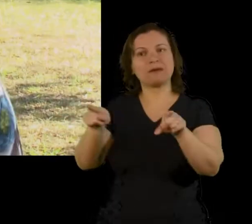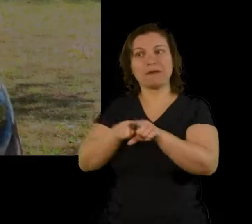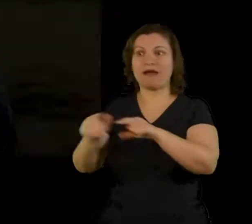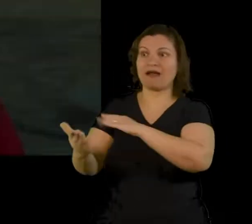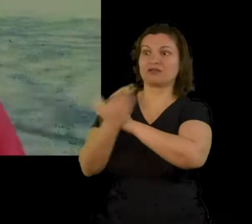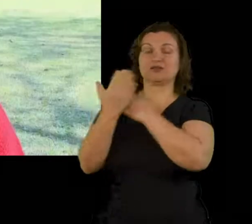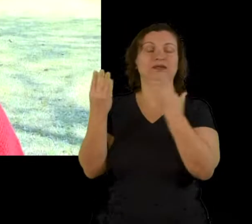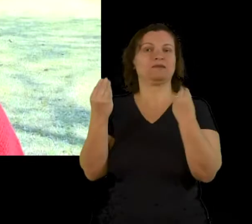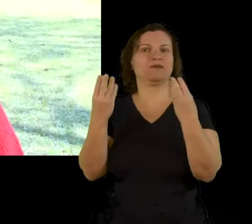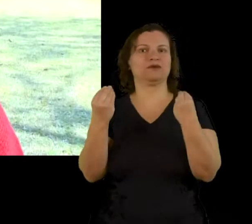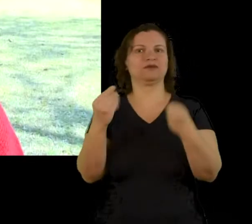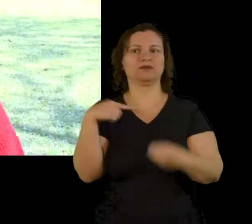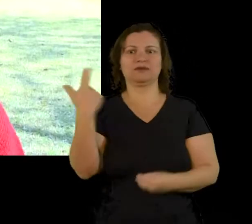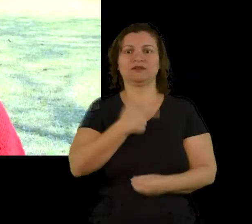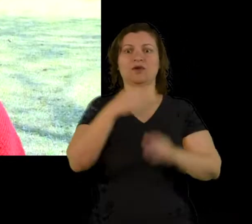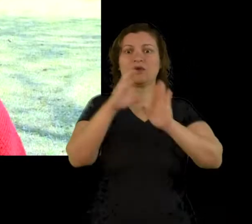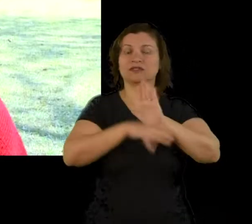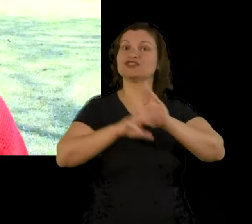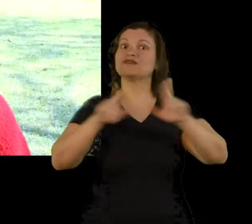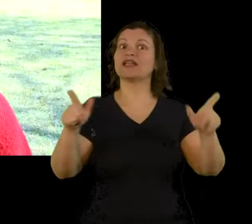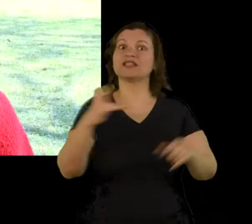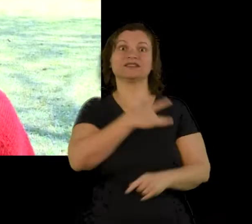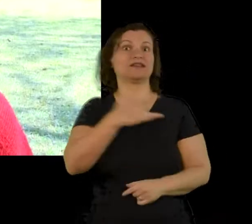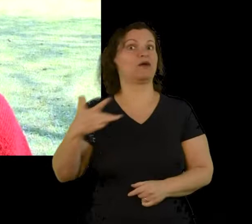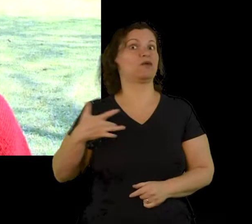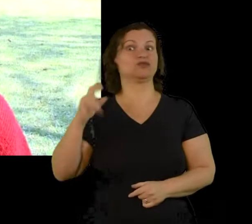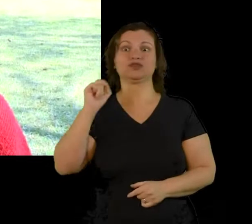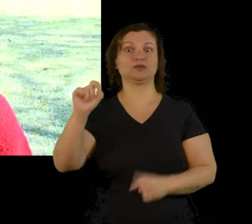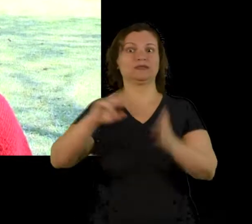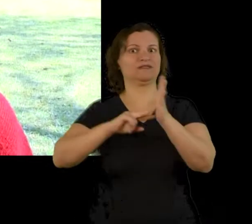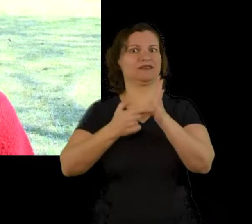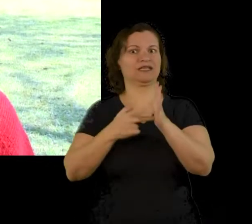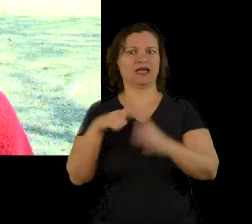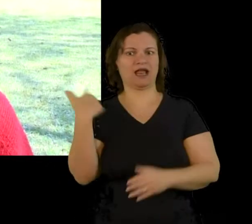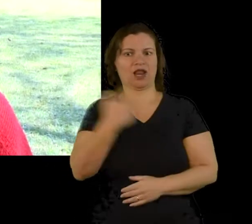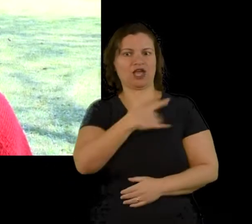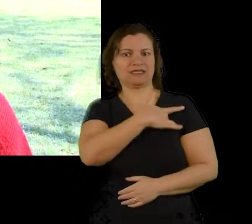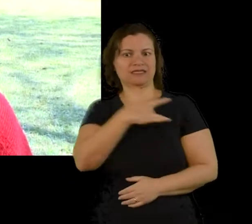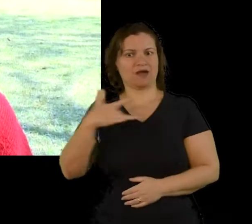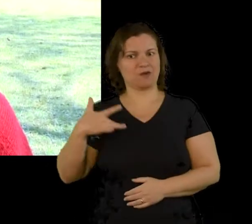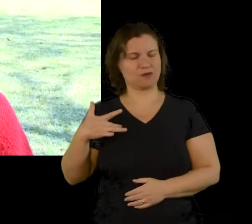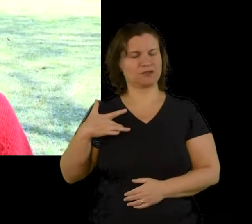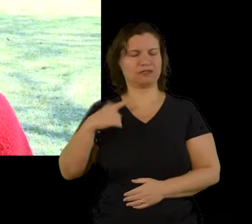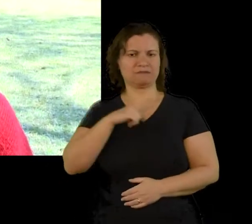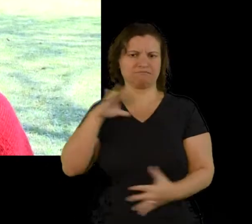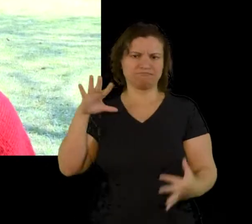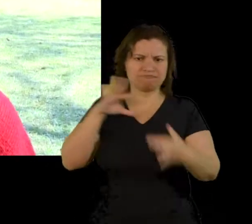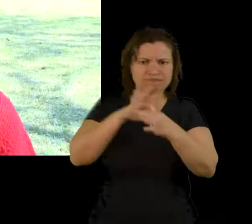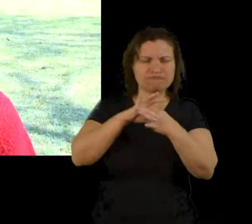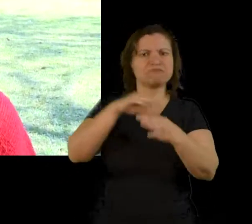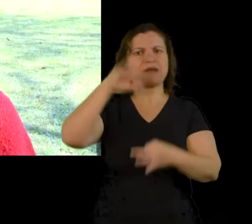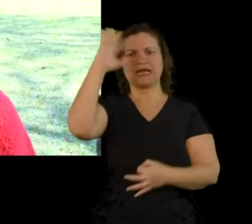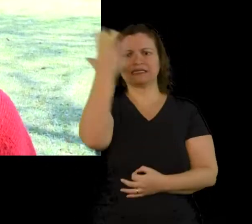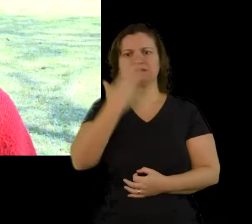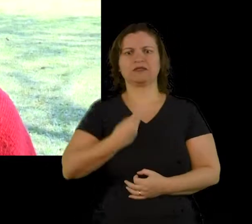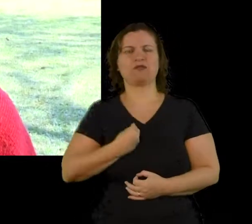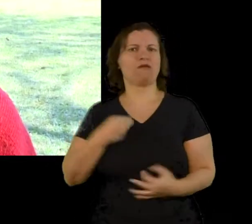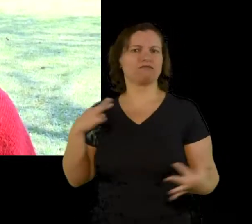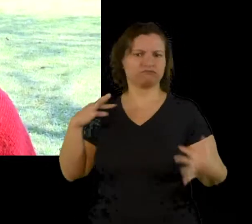ajudando bastante. A gente tem um conceito muito diferente de saúde. A nossa saúde, ela é mais ligada no sentido